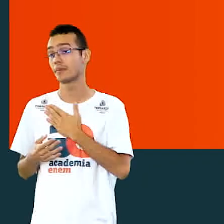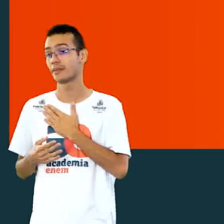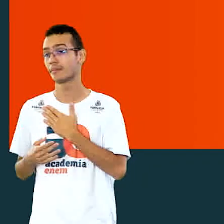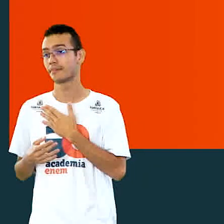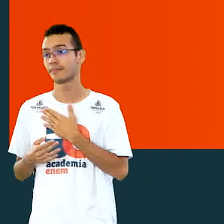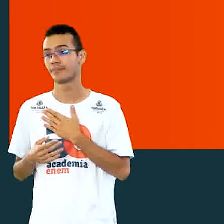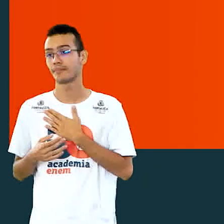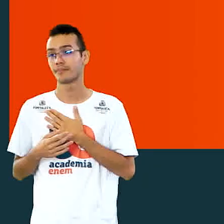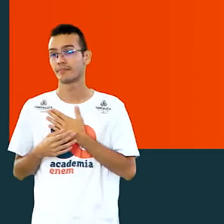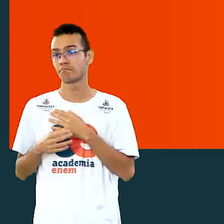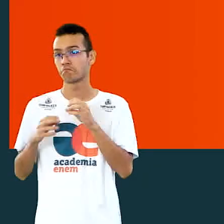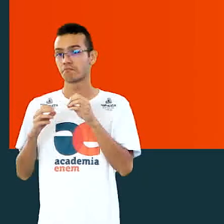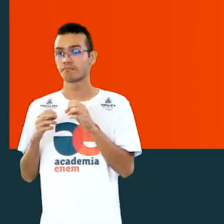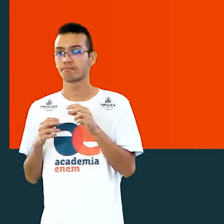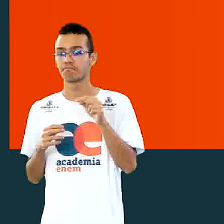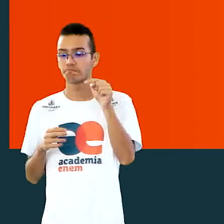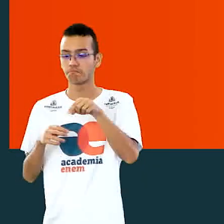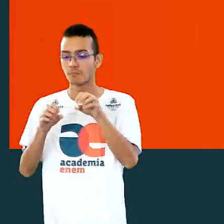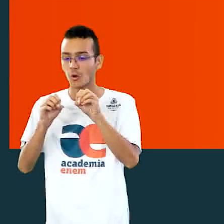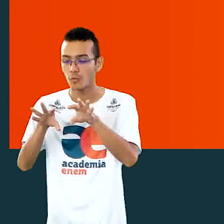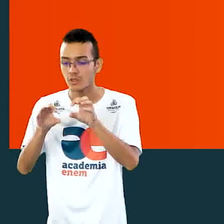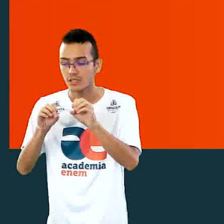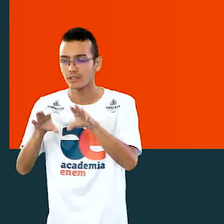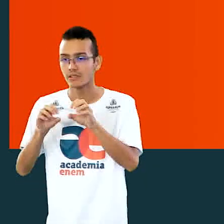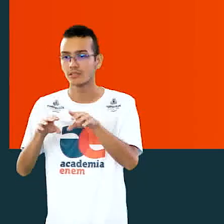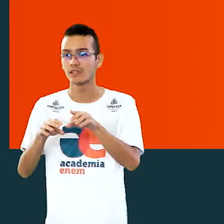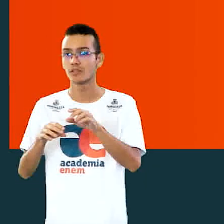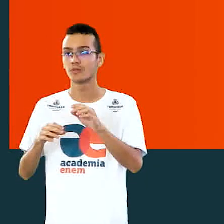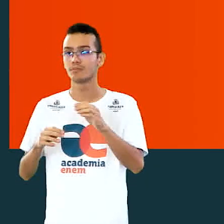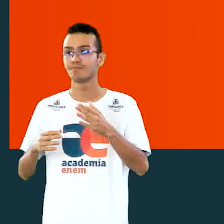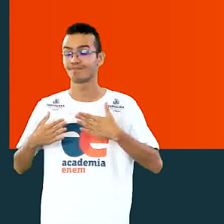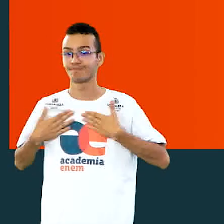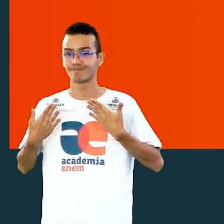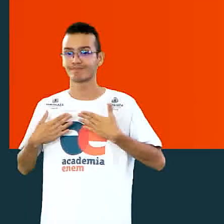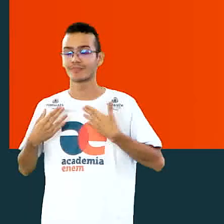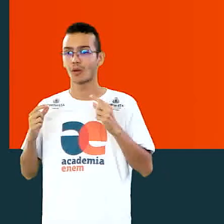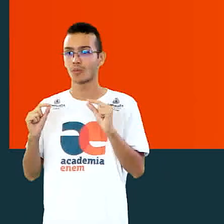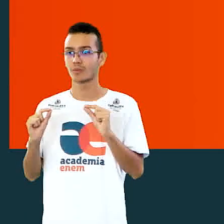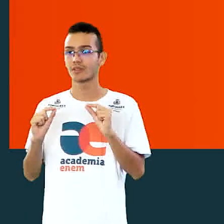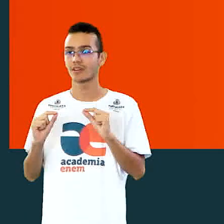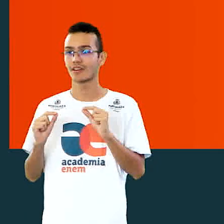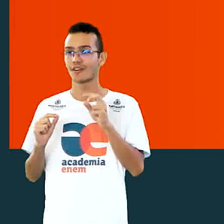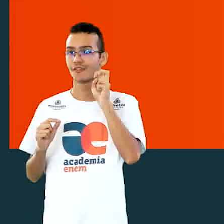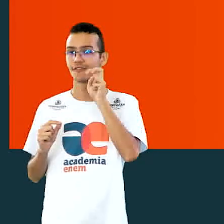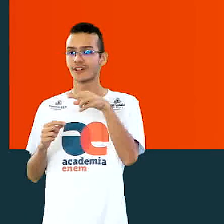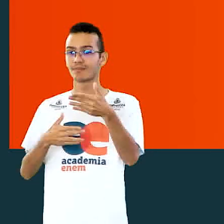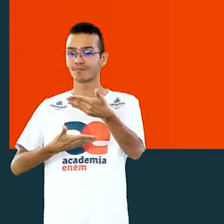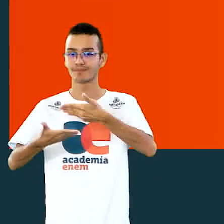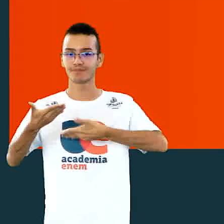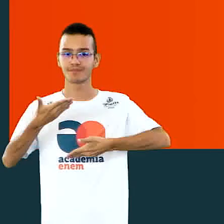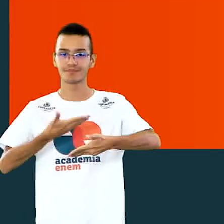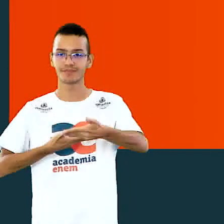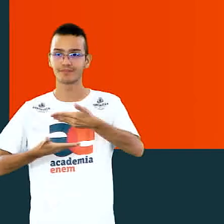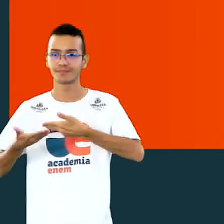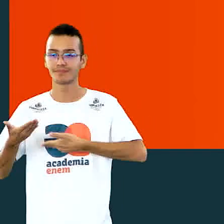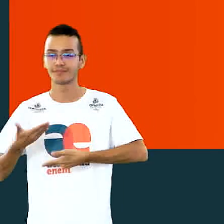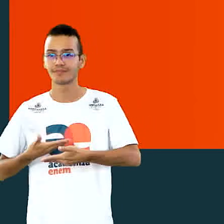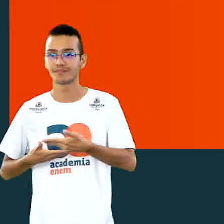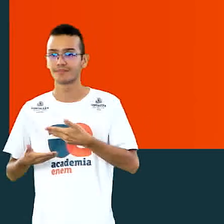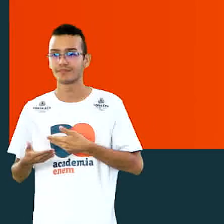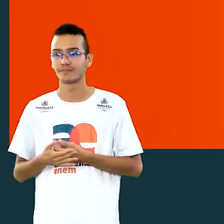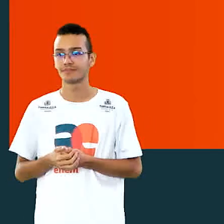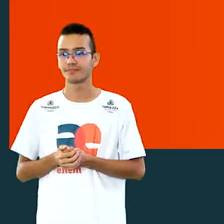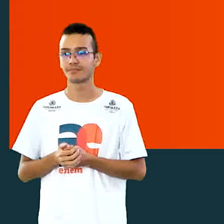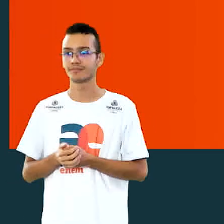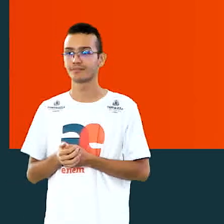ensino, o que me traz de alegria é ver o retorno. Eu juro para vocês, pessoal, eu nunca ensinaria ninguém se eu não